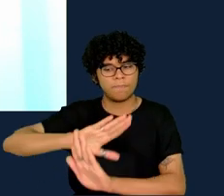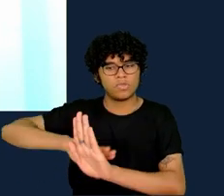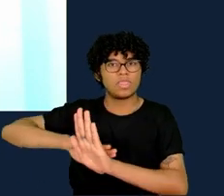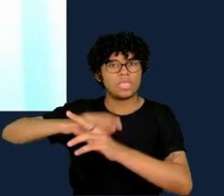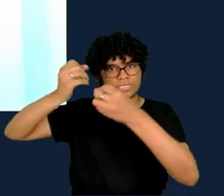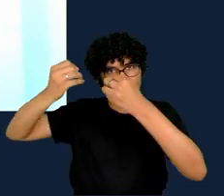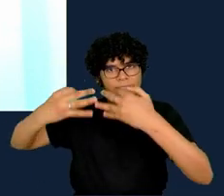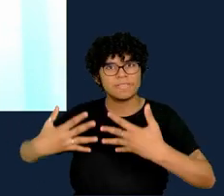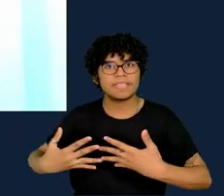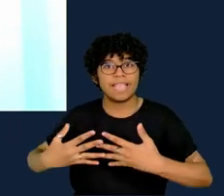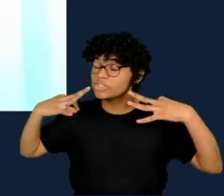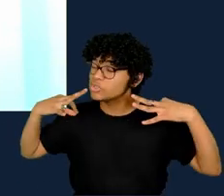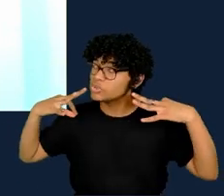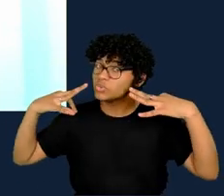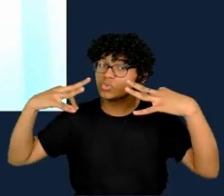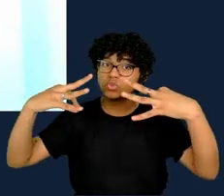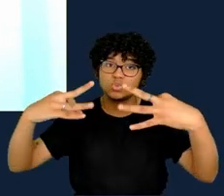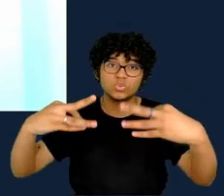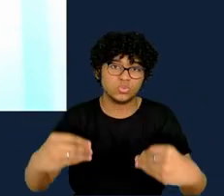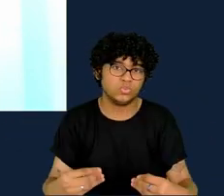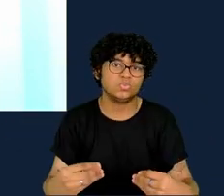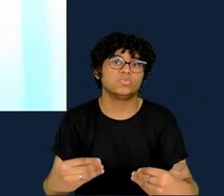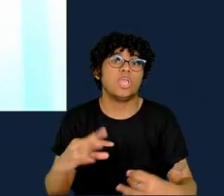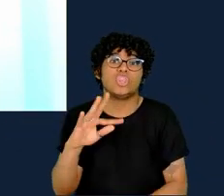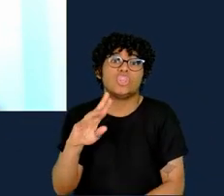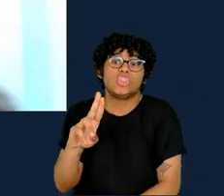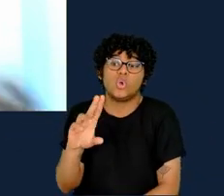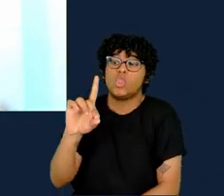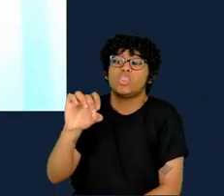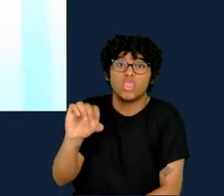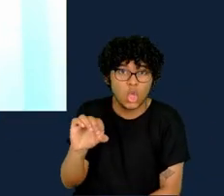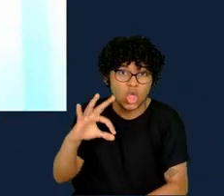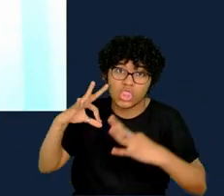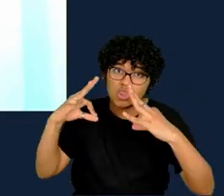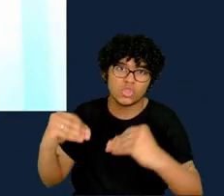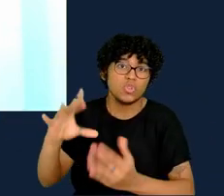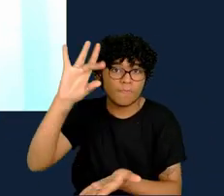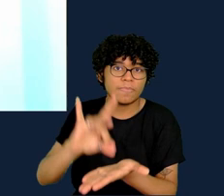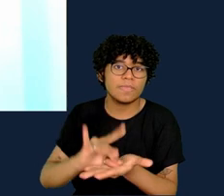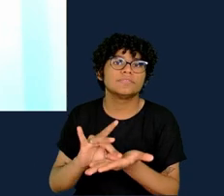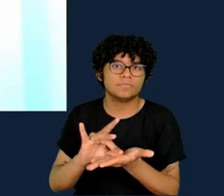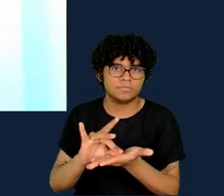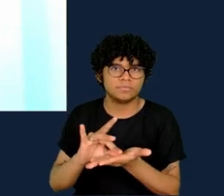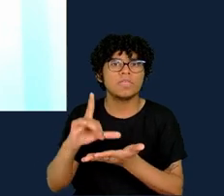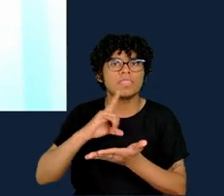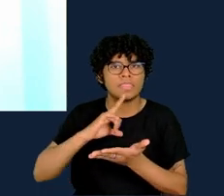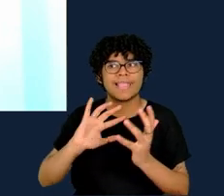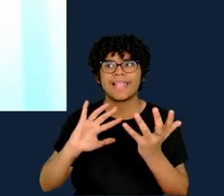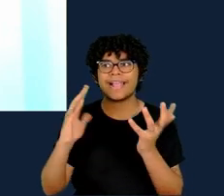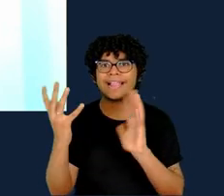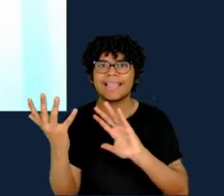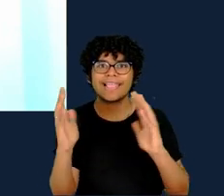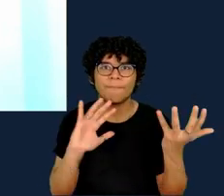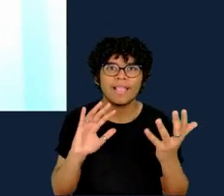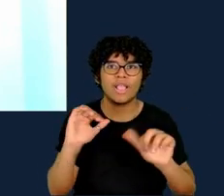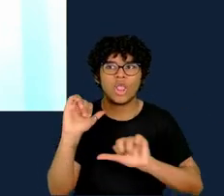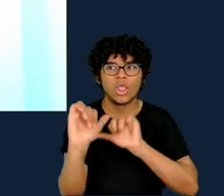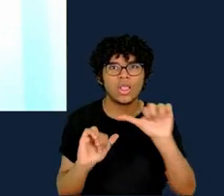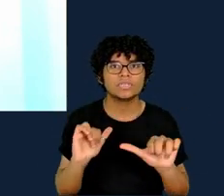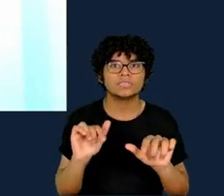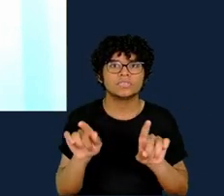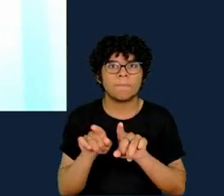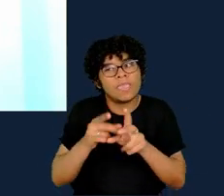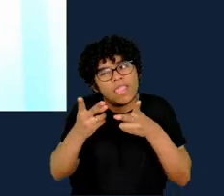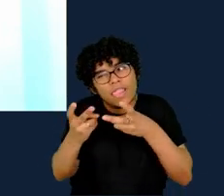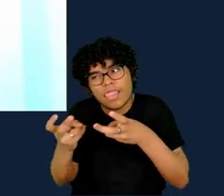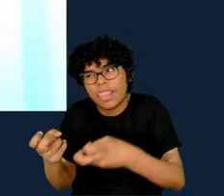para tudo, é porque há essa explicação sobre mudanças climáticas, é porque que tem pessoas gananciosas,